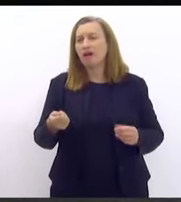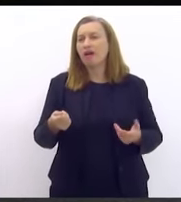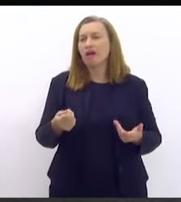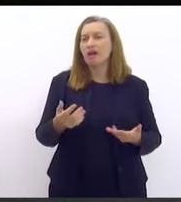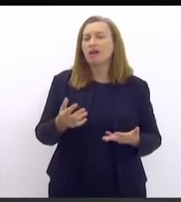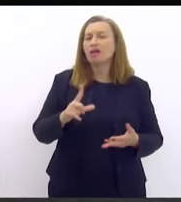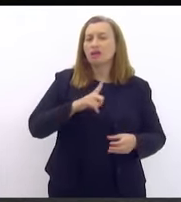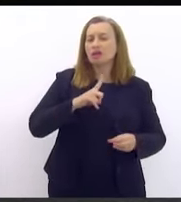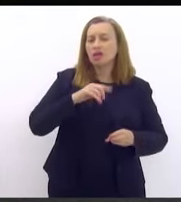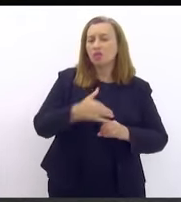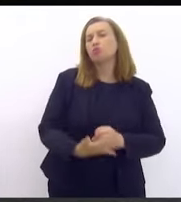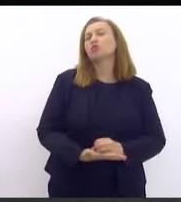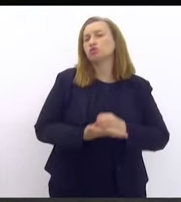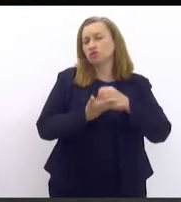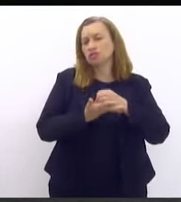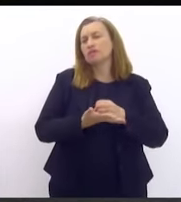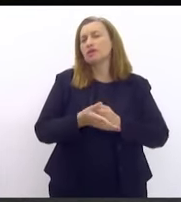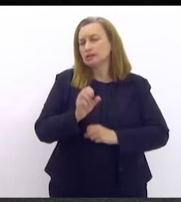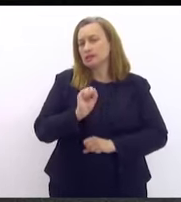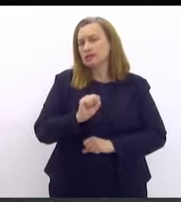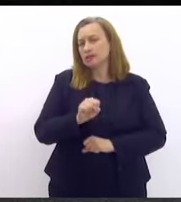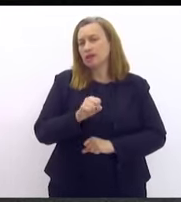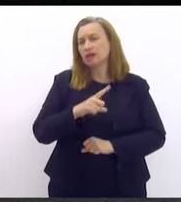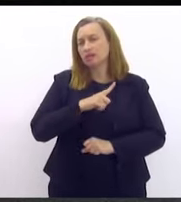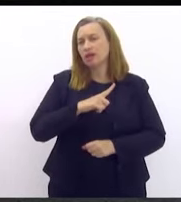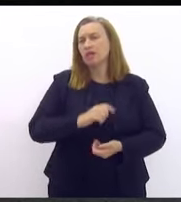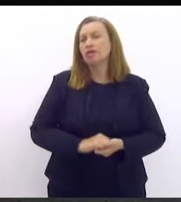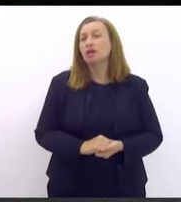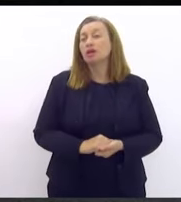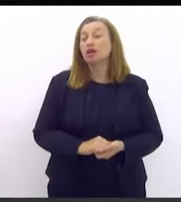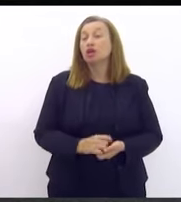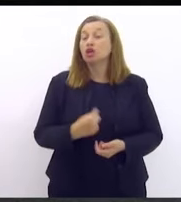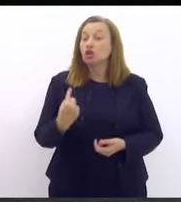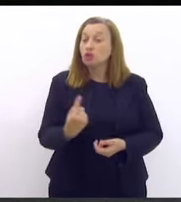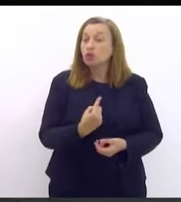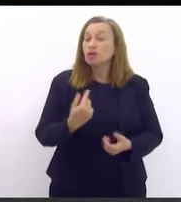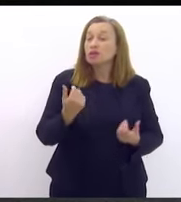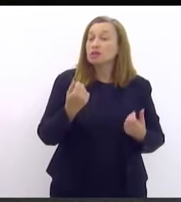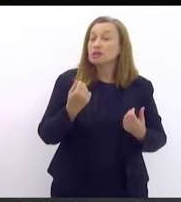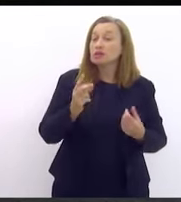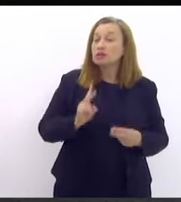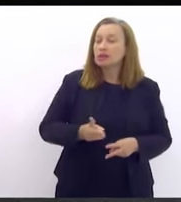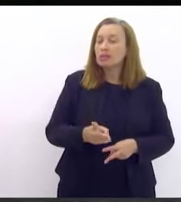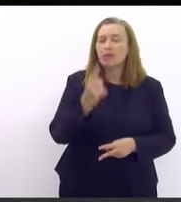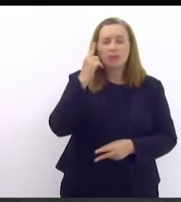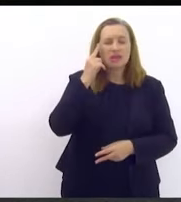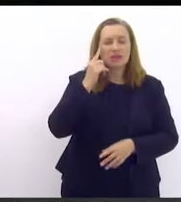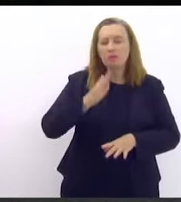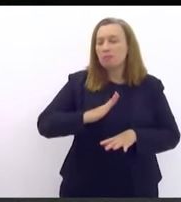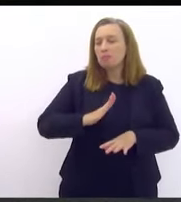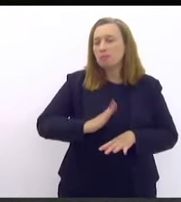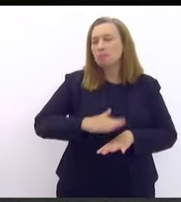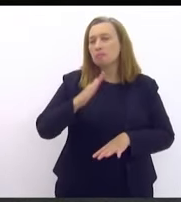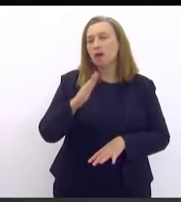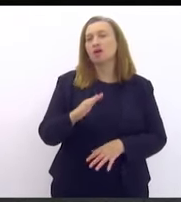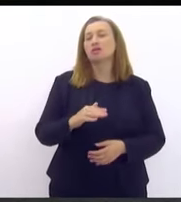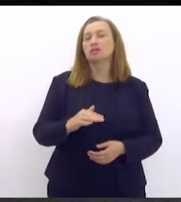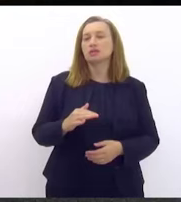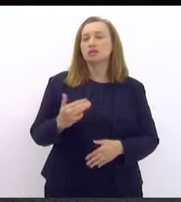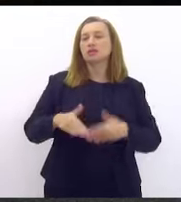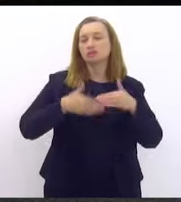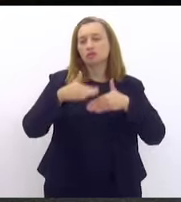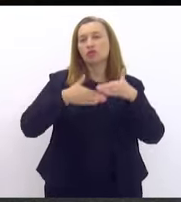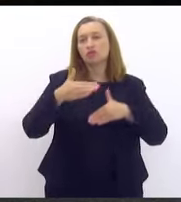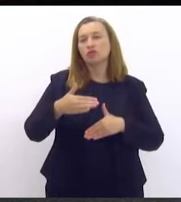de sustentabilidade, tem realmente uma vertente de sustentabilidade, e nós sempre achamos que deva ser bem mais do que isso. Como Vossa